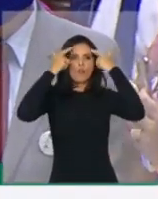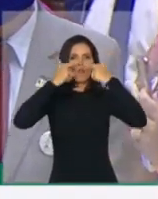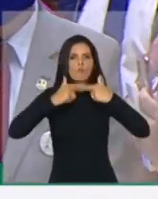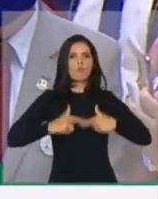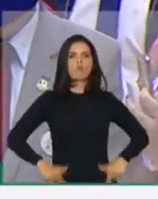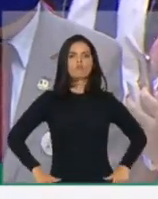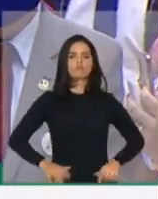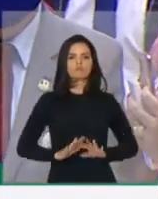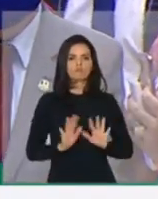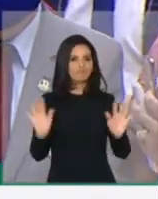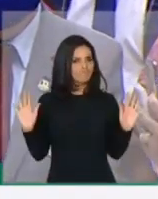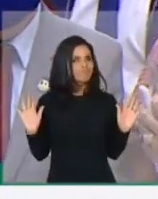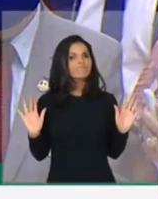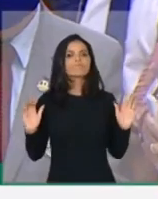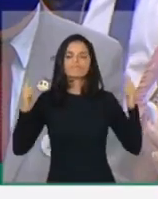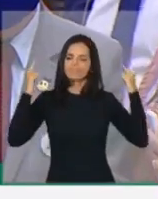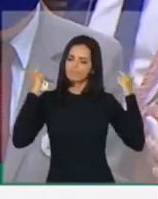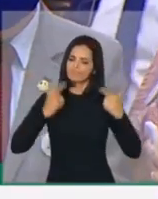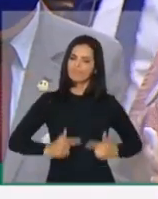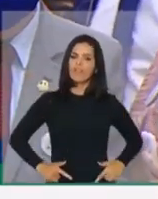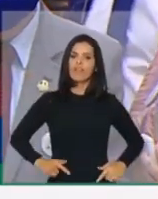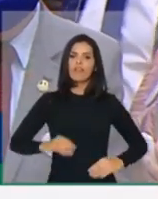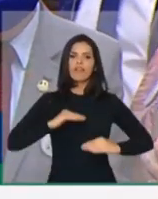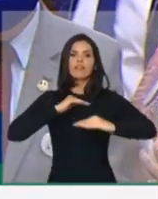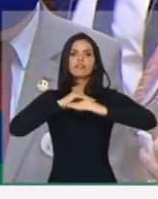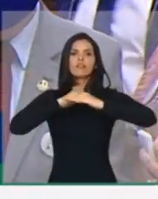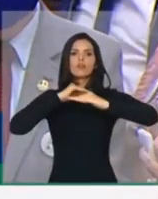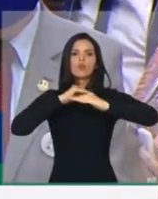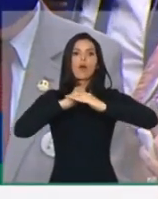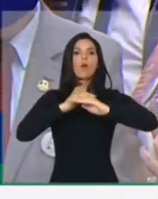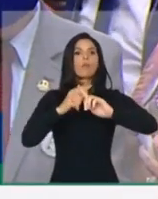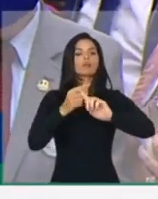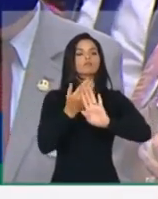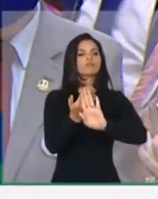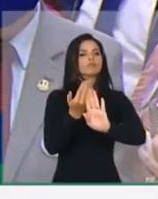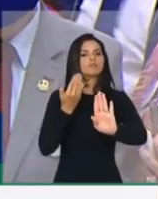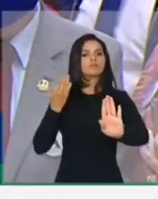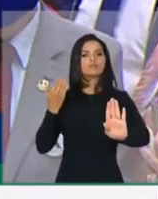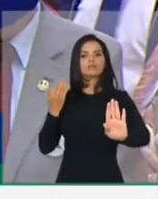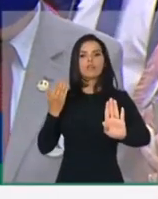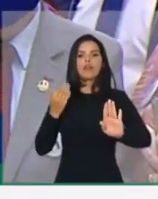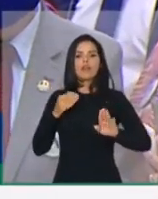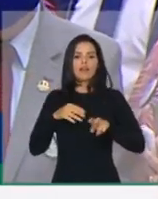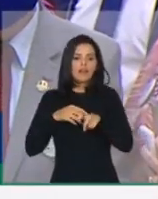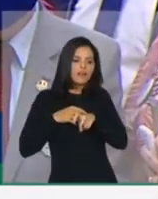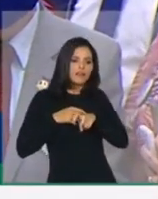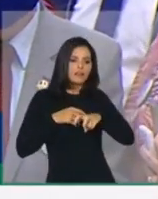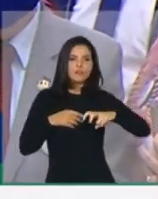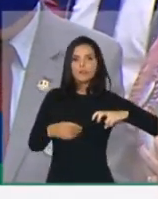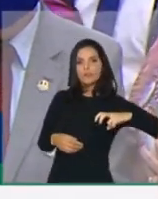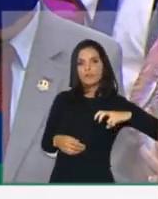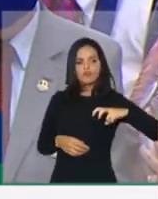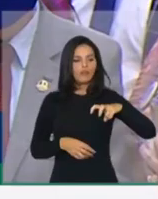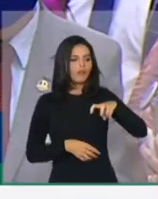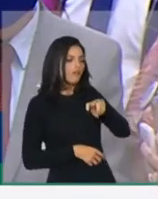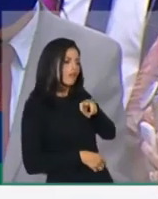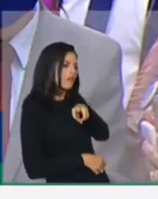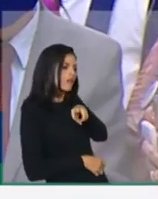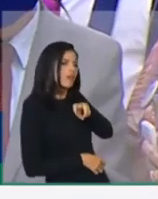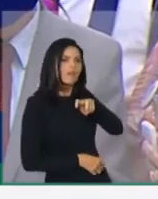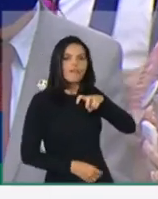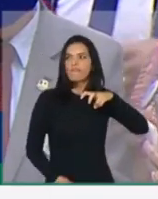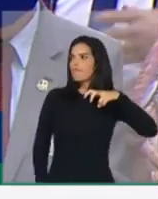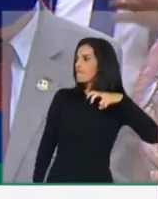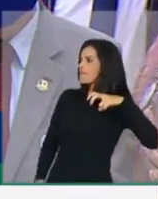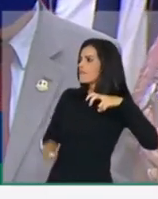neutralidade, deve ser equidistante. A cadeira é giratória para que seu ocupante